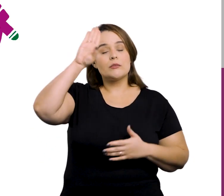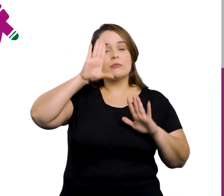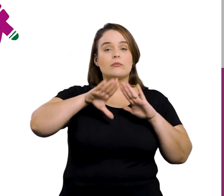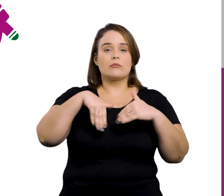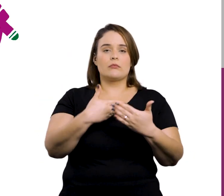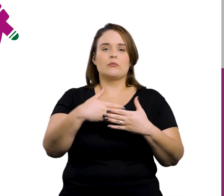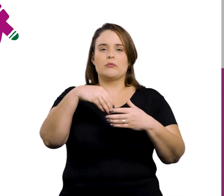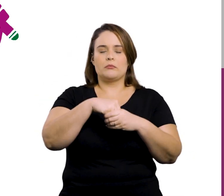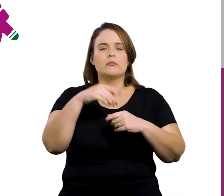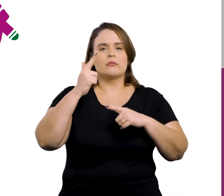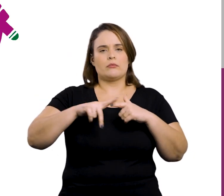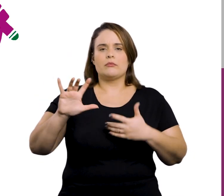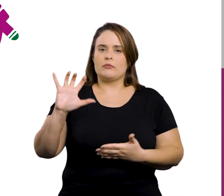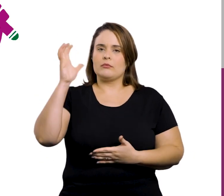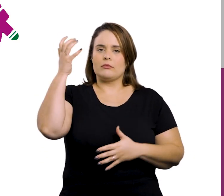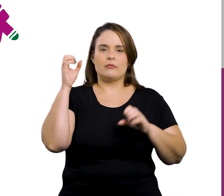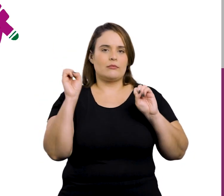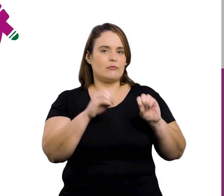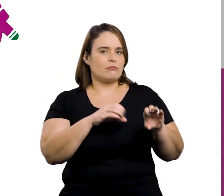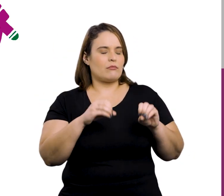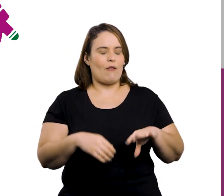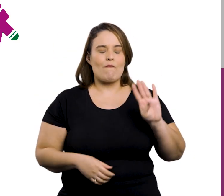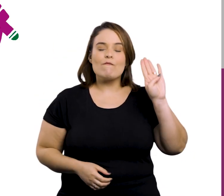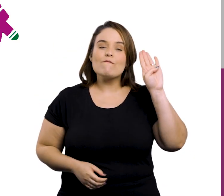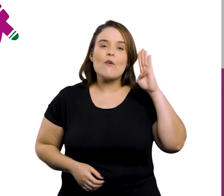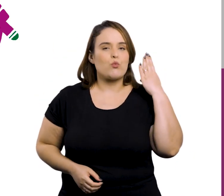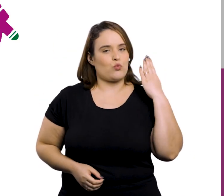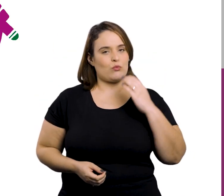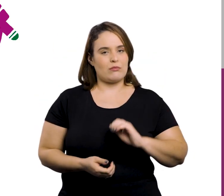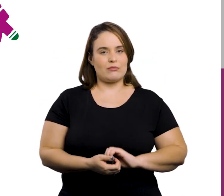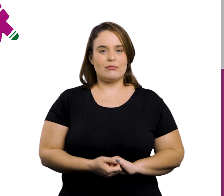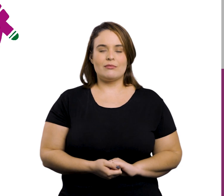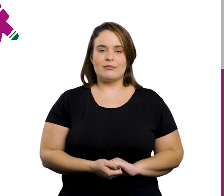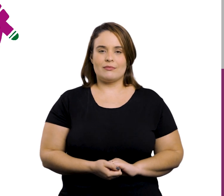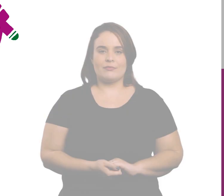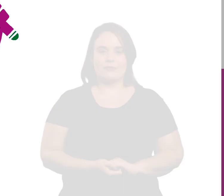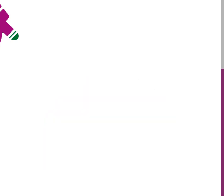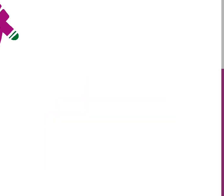da militarização como solução para a educação é falso.